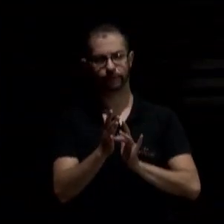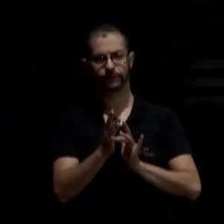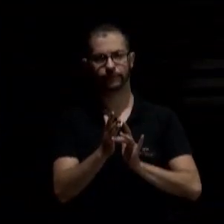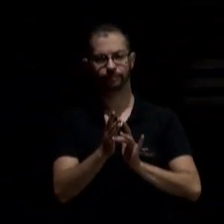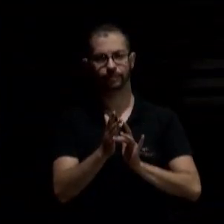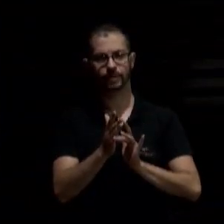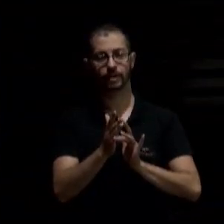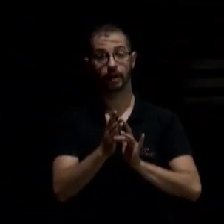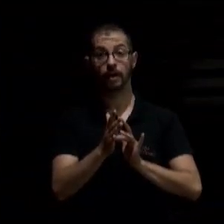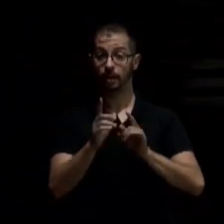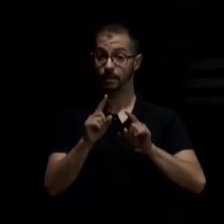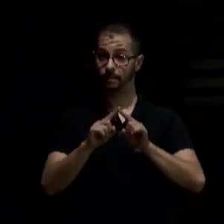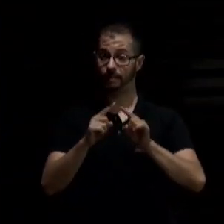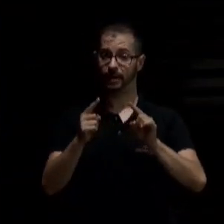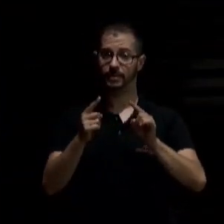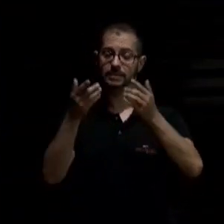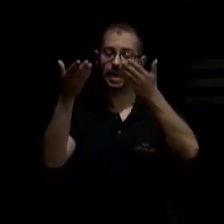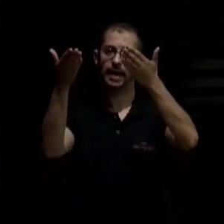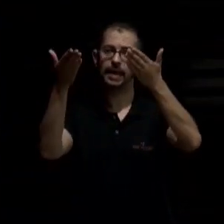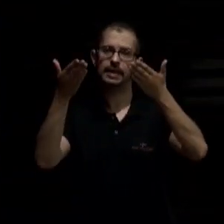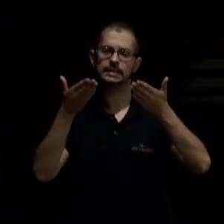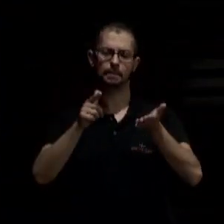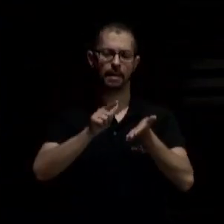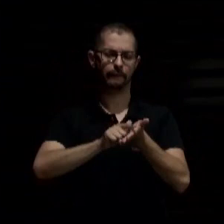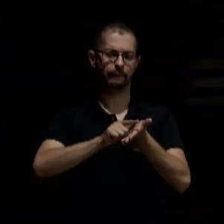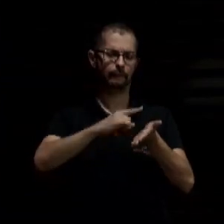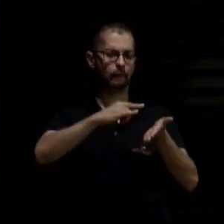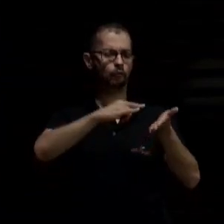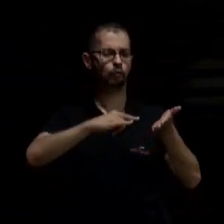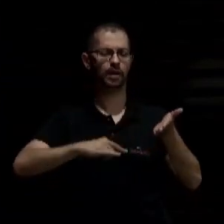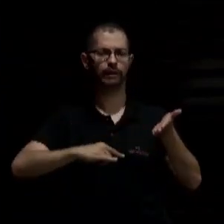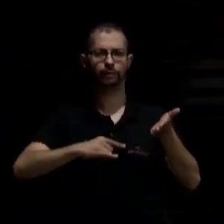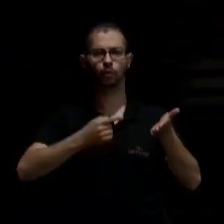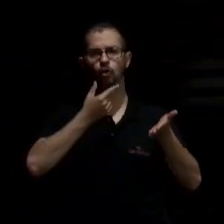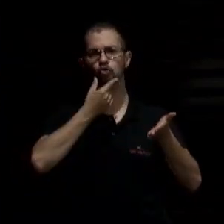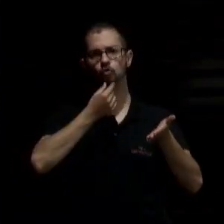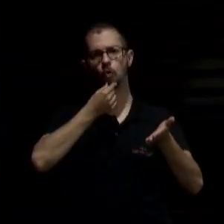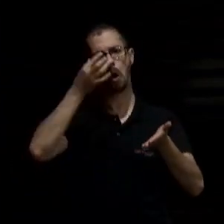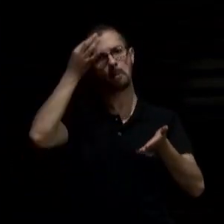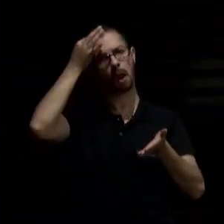e que recebeu um folheto de um homem loiro,